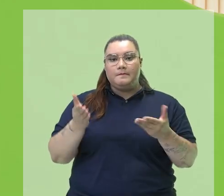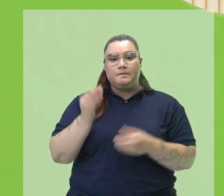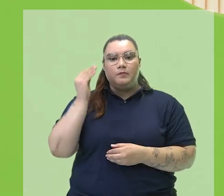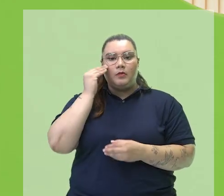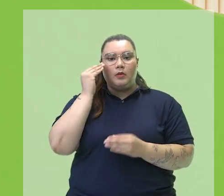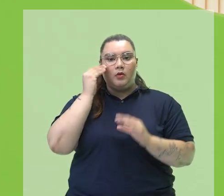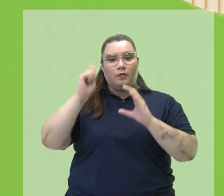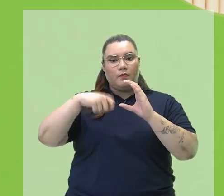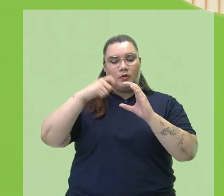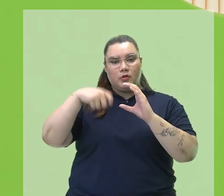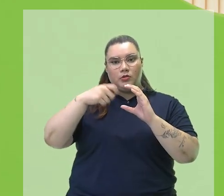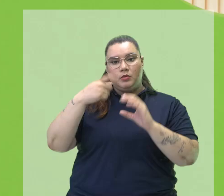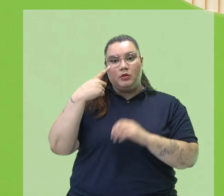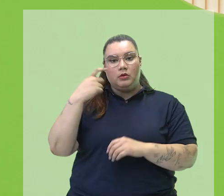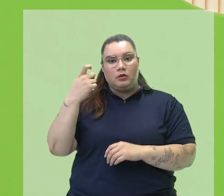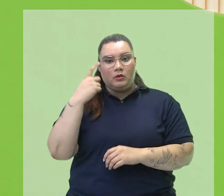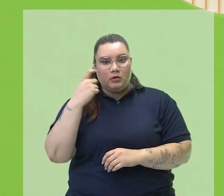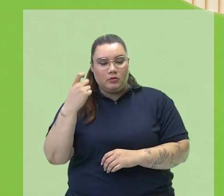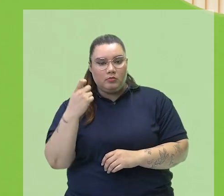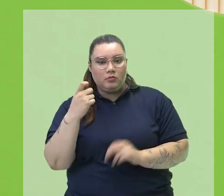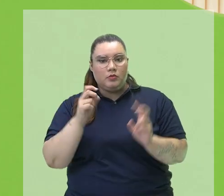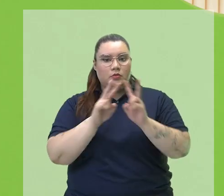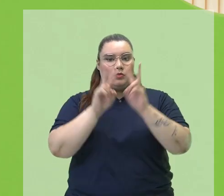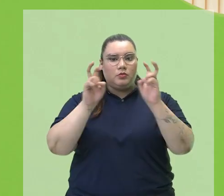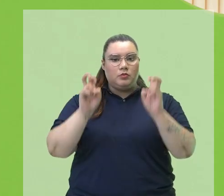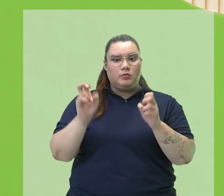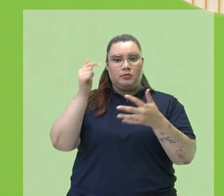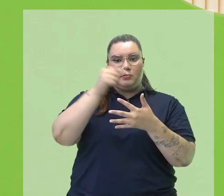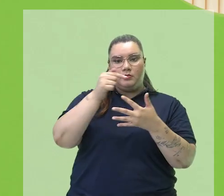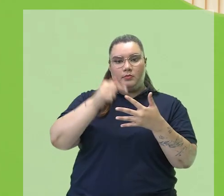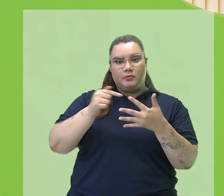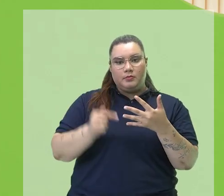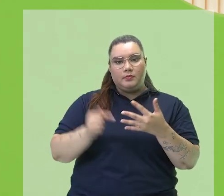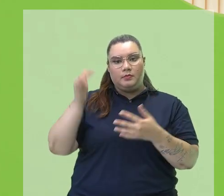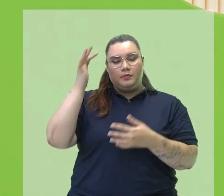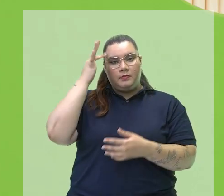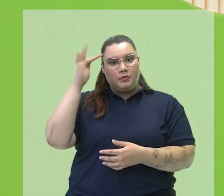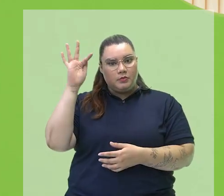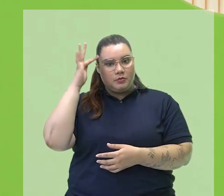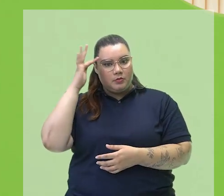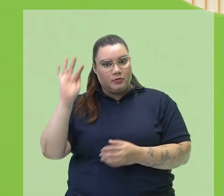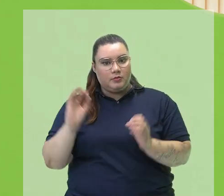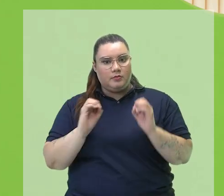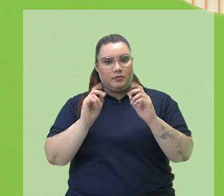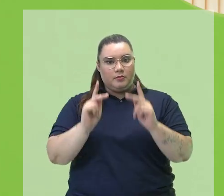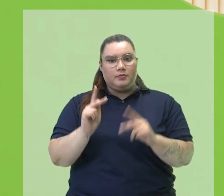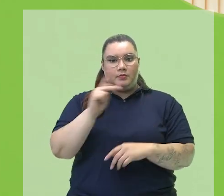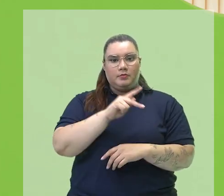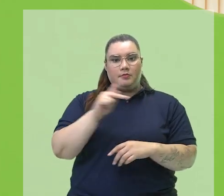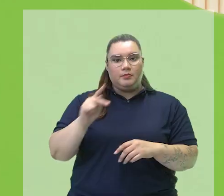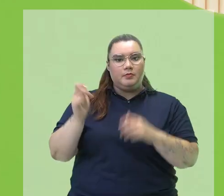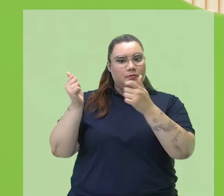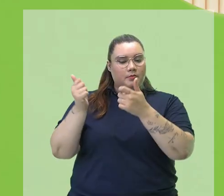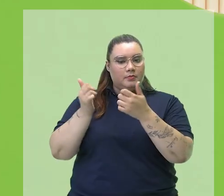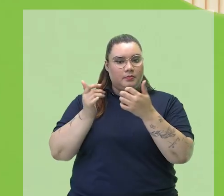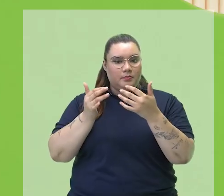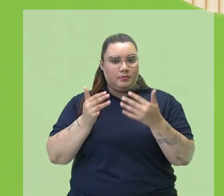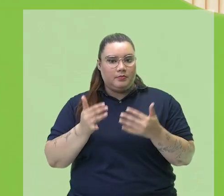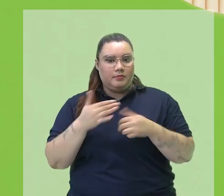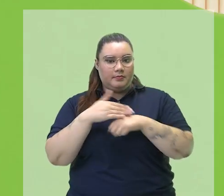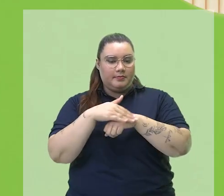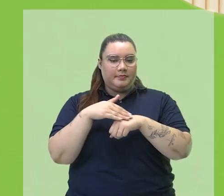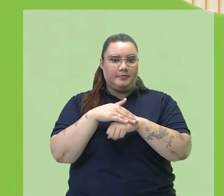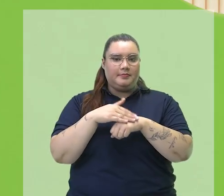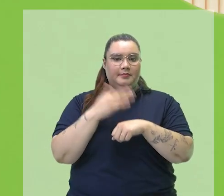vai assistir aqui um vídeo bastante interessante sobre essas questões filosóficas, né, com um professor aí